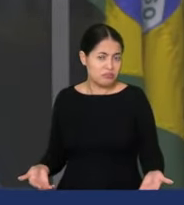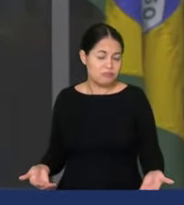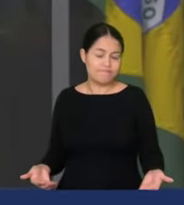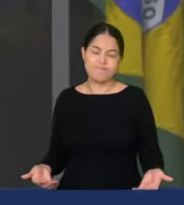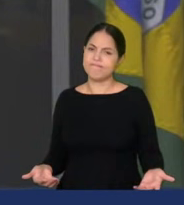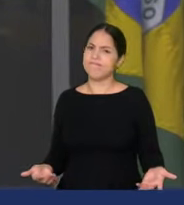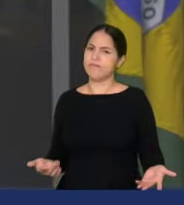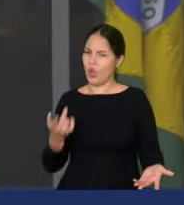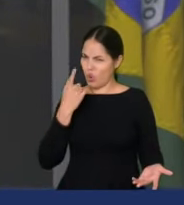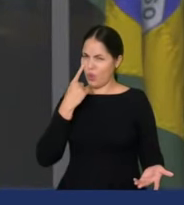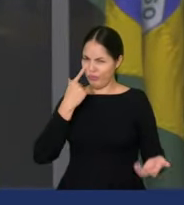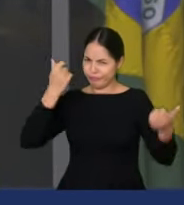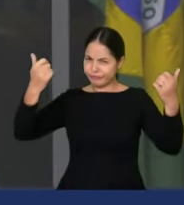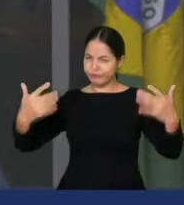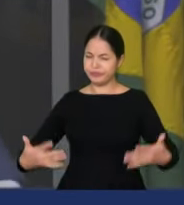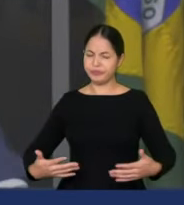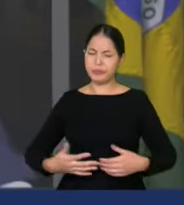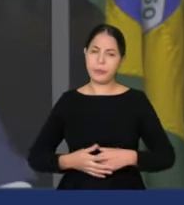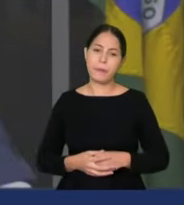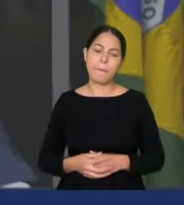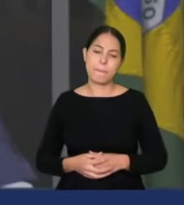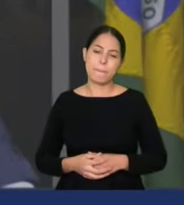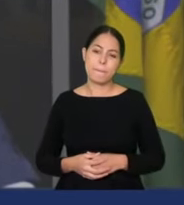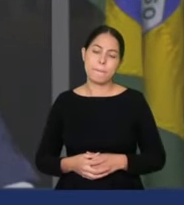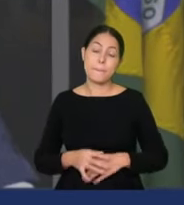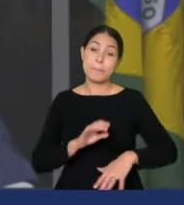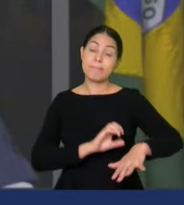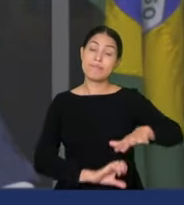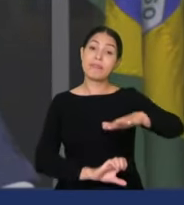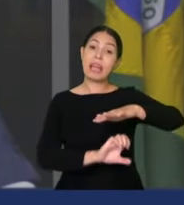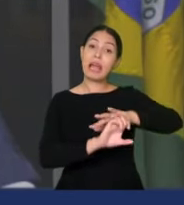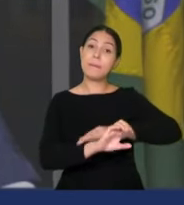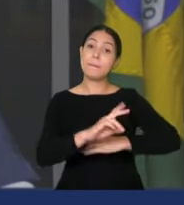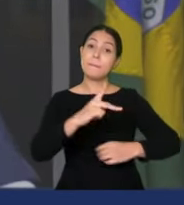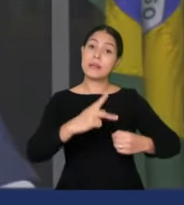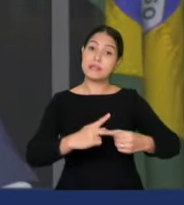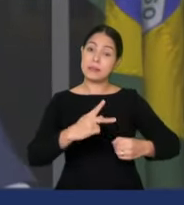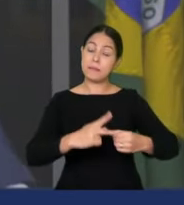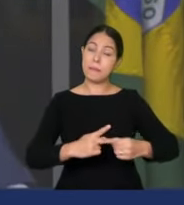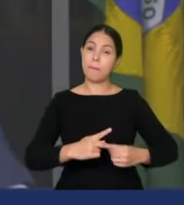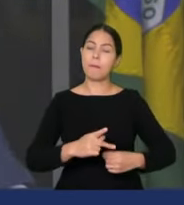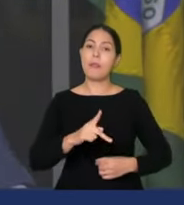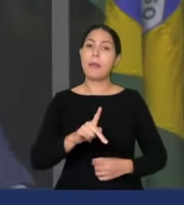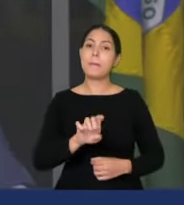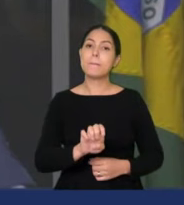Veja que a Petrobras, ela,